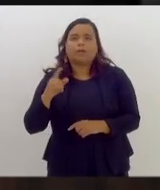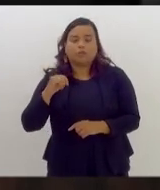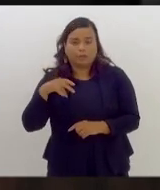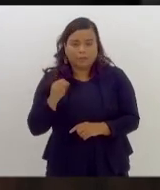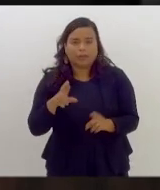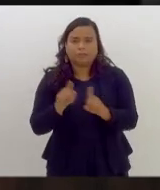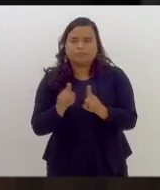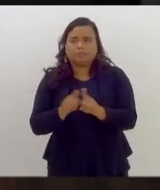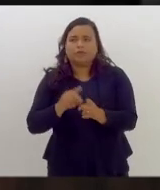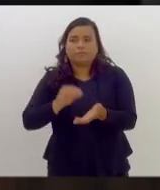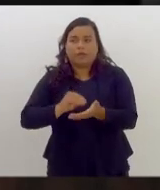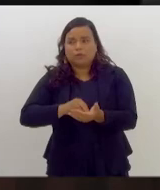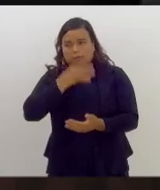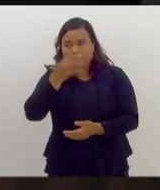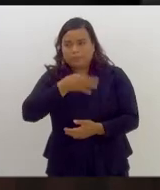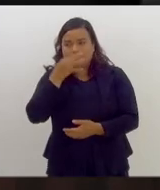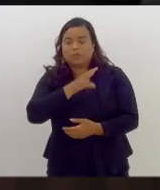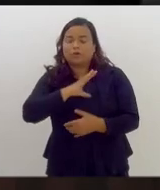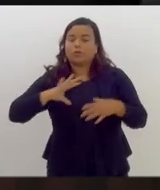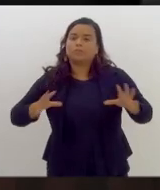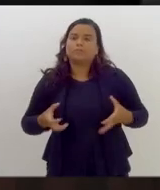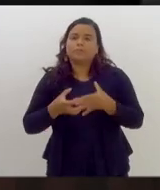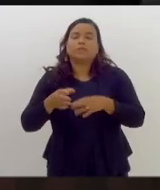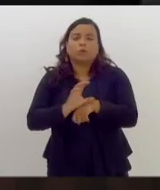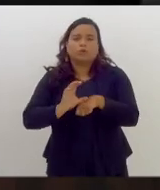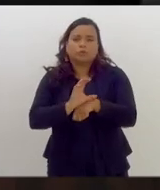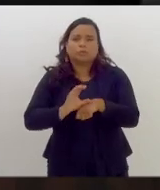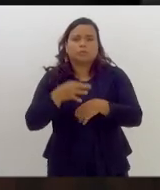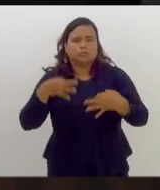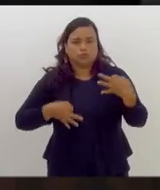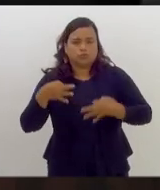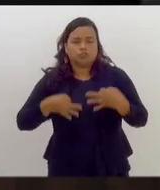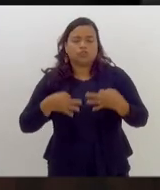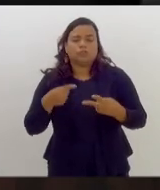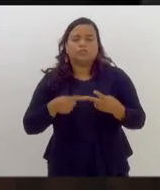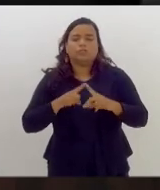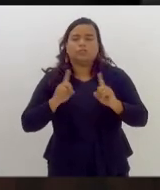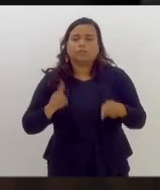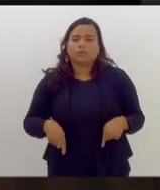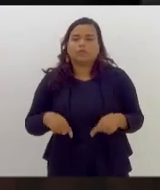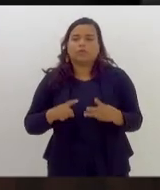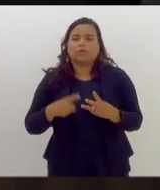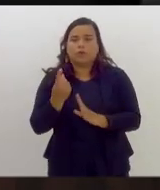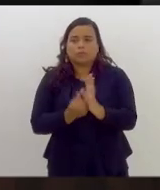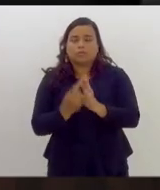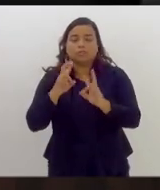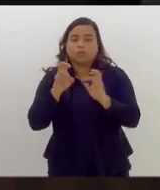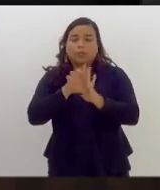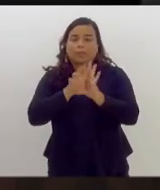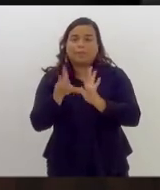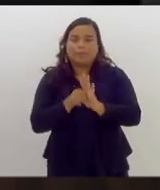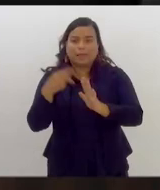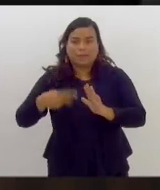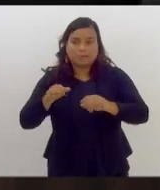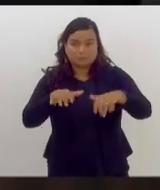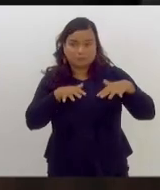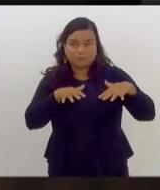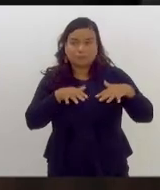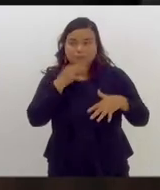das comissões de Constituição e Justiça, de servidores e orçamento sobre as emendas de plenário.